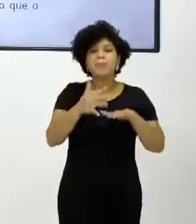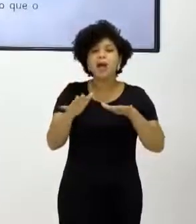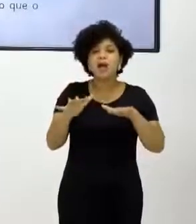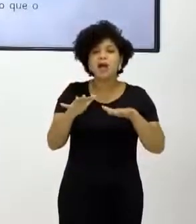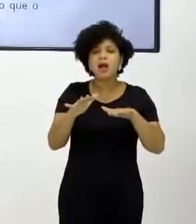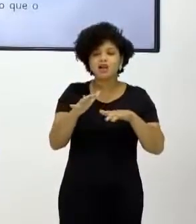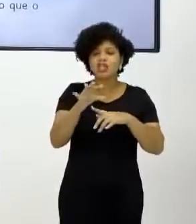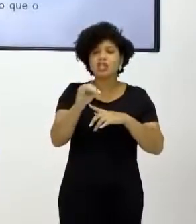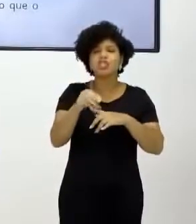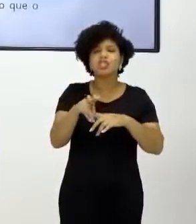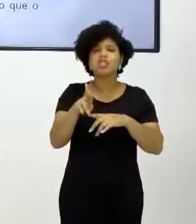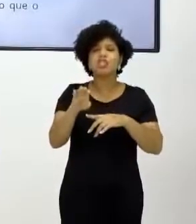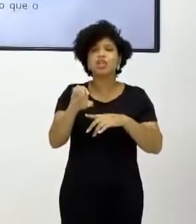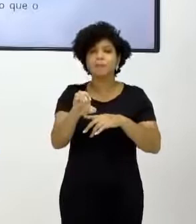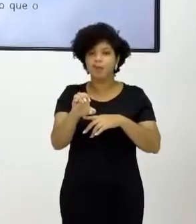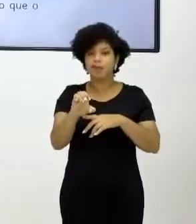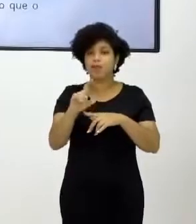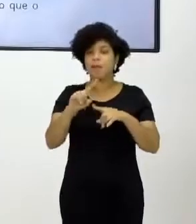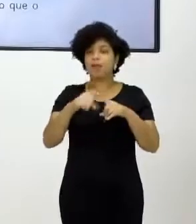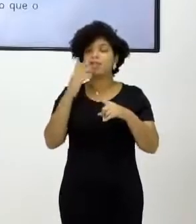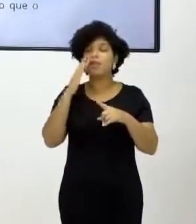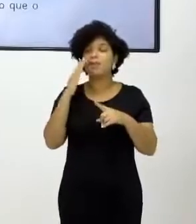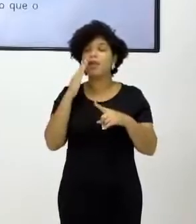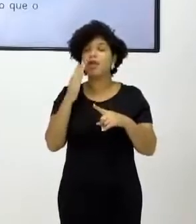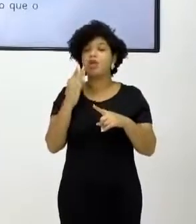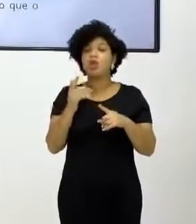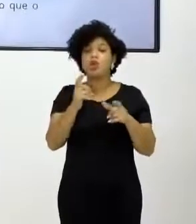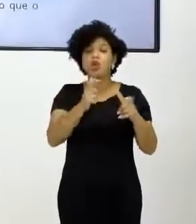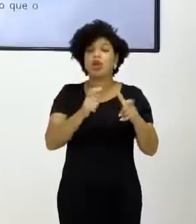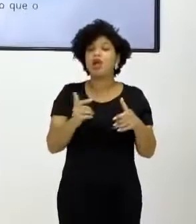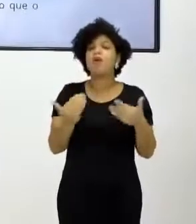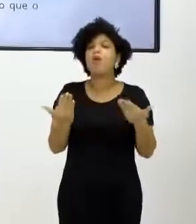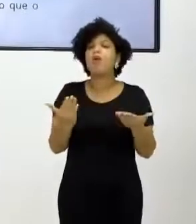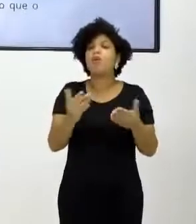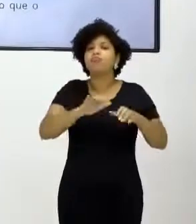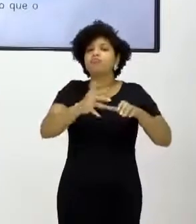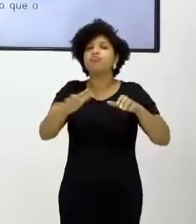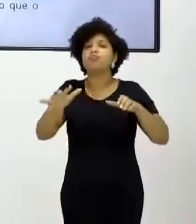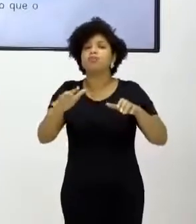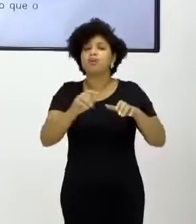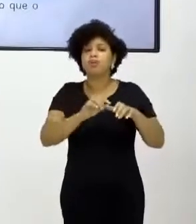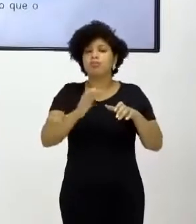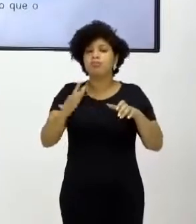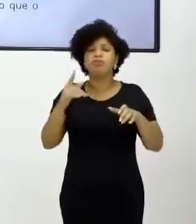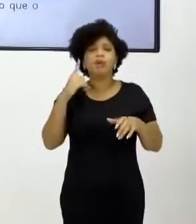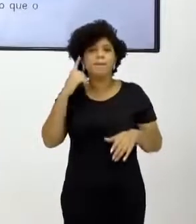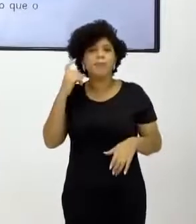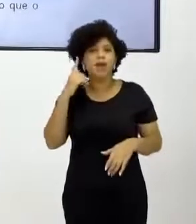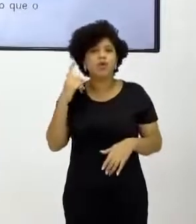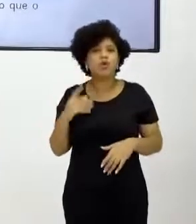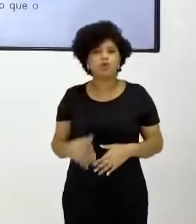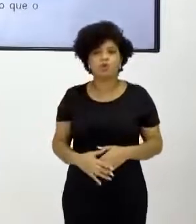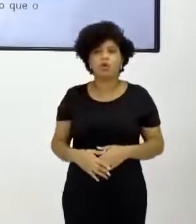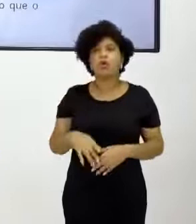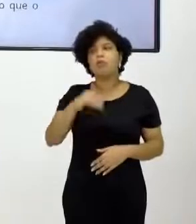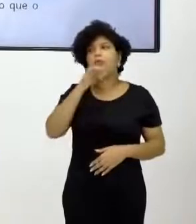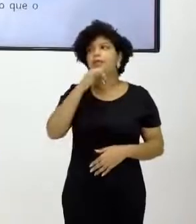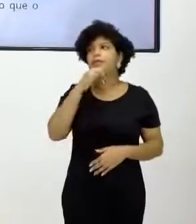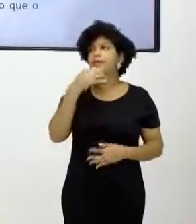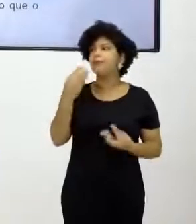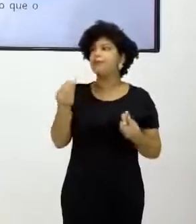quê? Depende da fonte que está emitindo, né? A fonte que está emitindo aquele determinado som. Se eu tocar